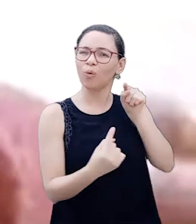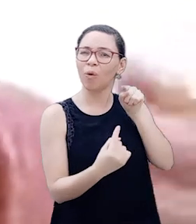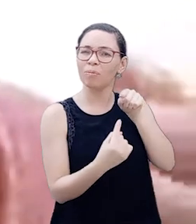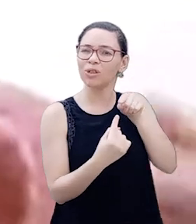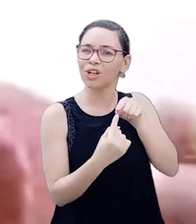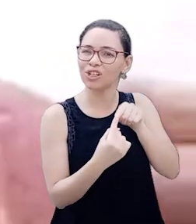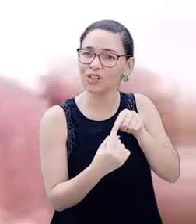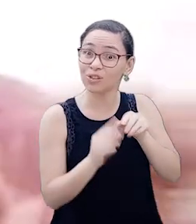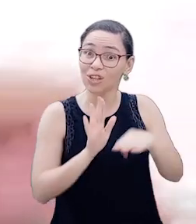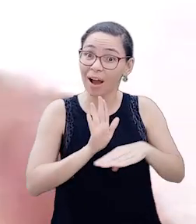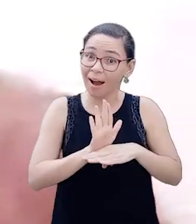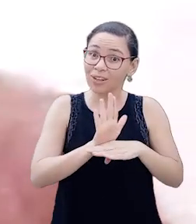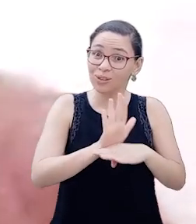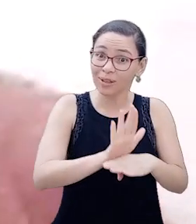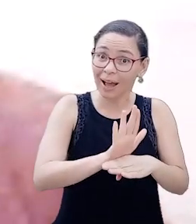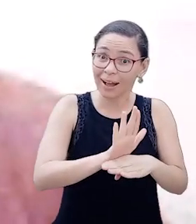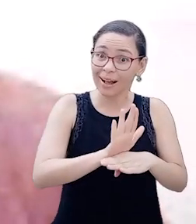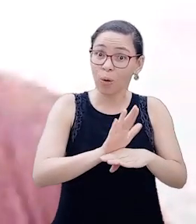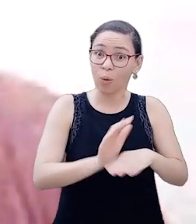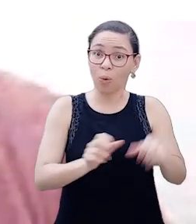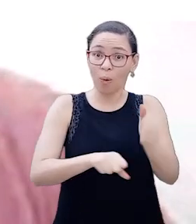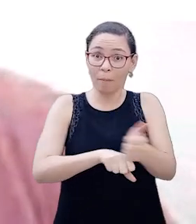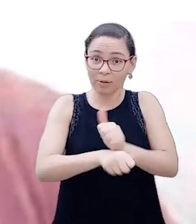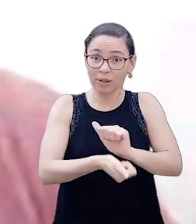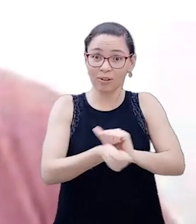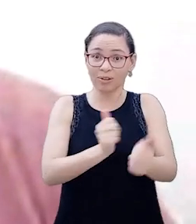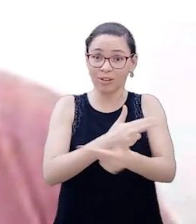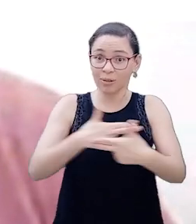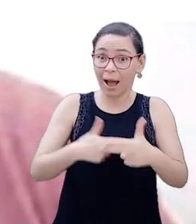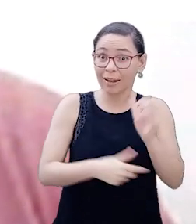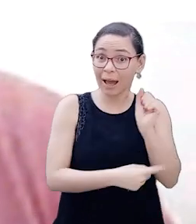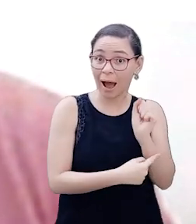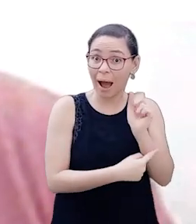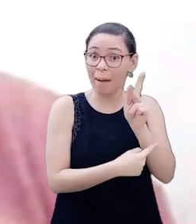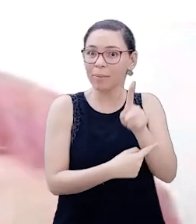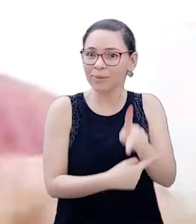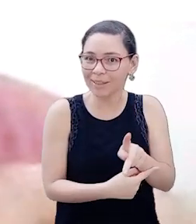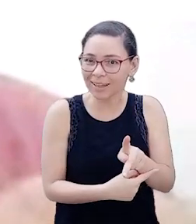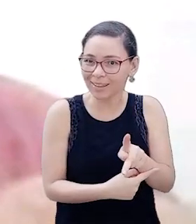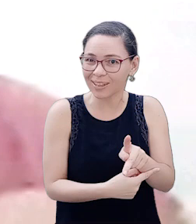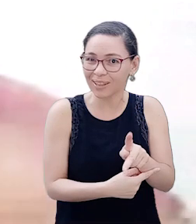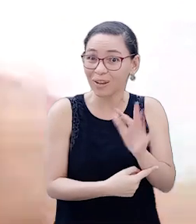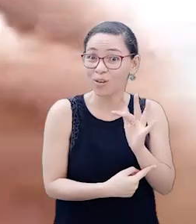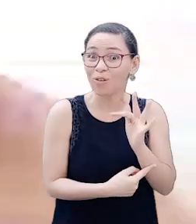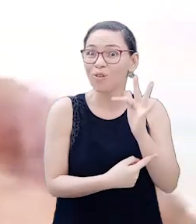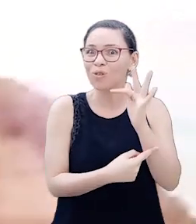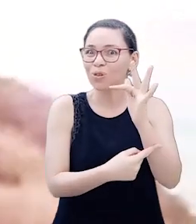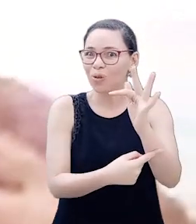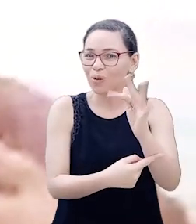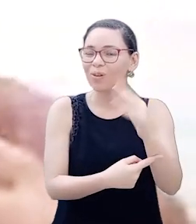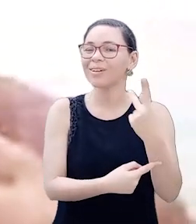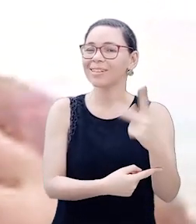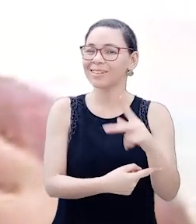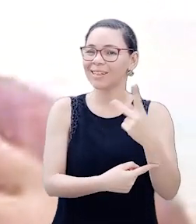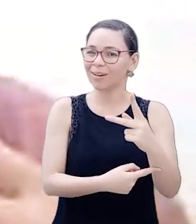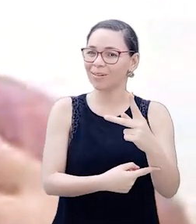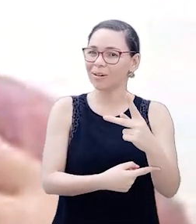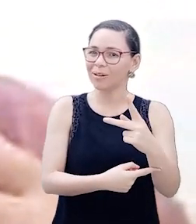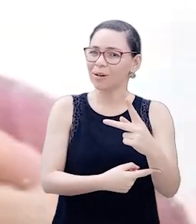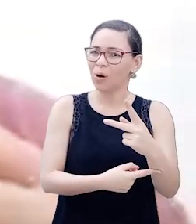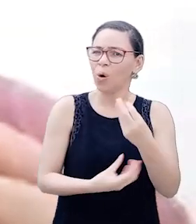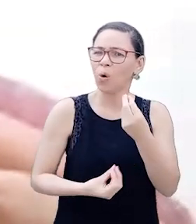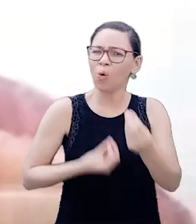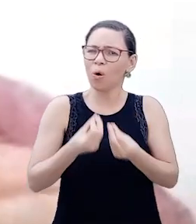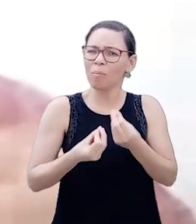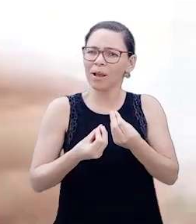vida, preparação para as mudanças que vão ocorrer depois da sua vida esportiva e de todas as emoções que vão estar